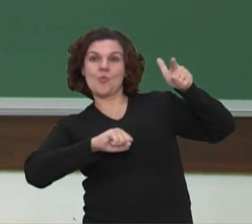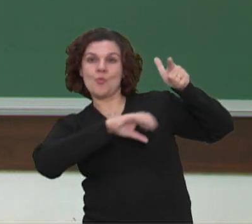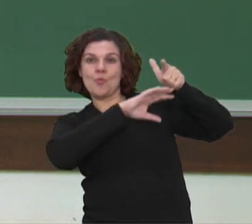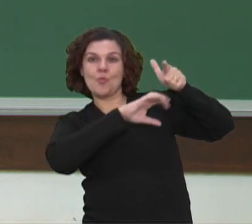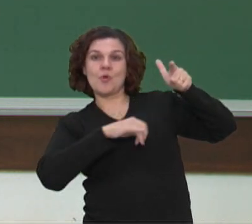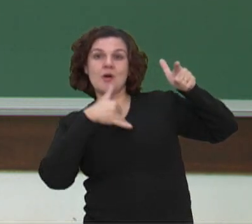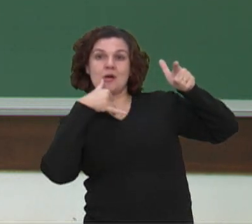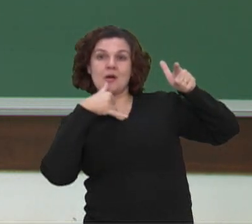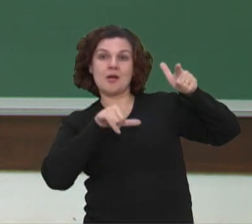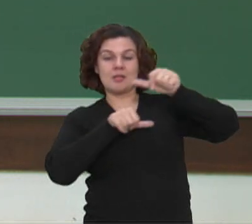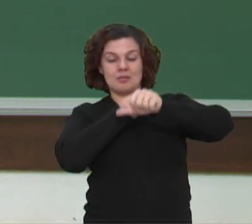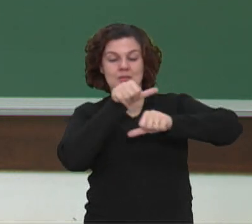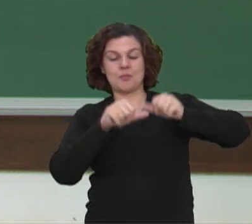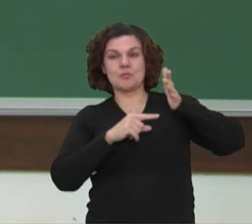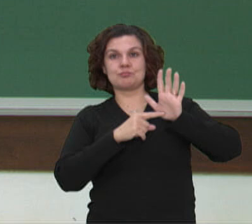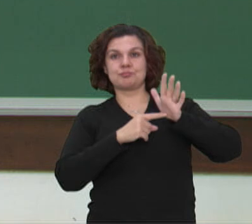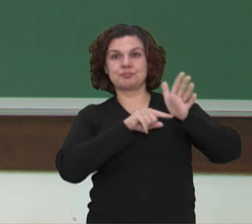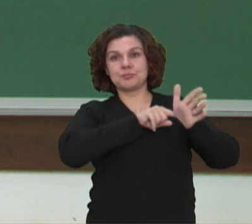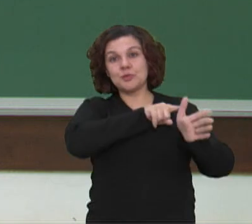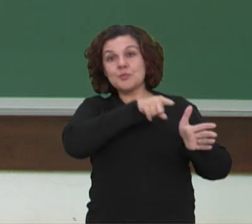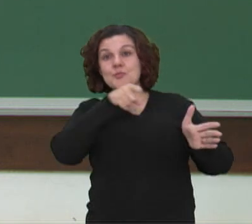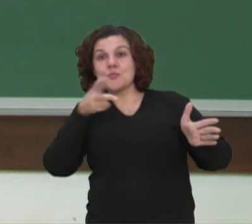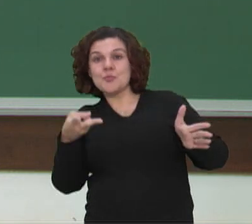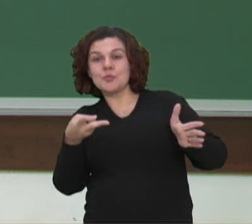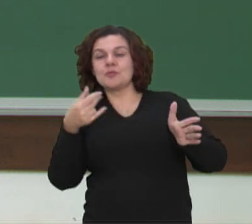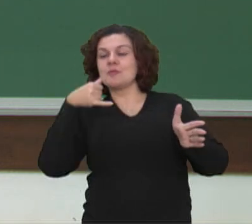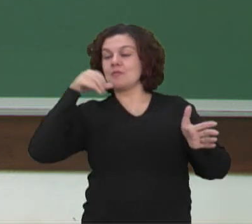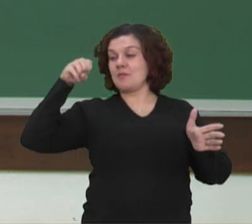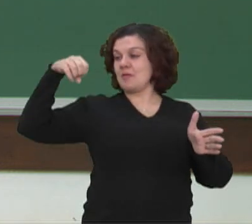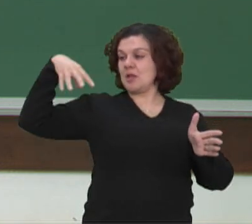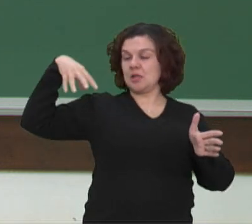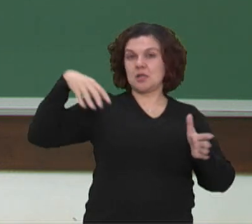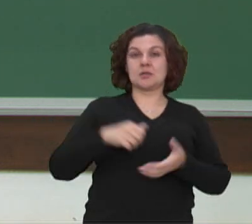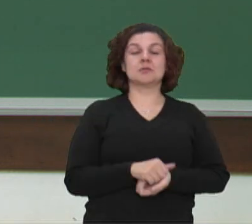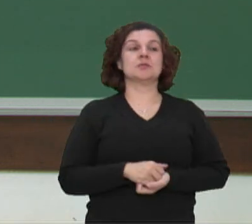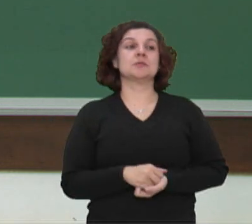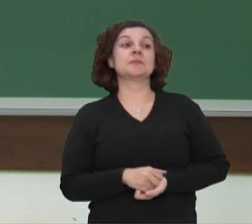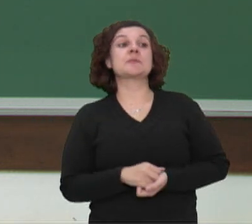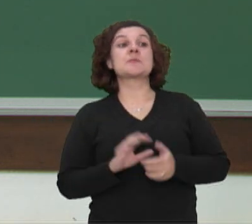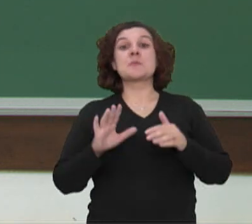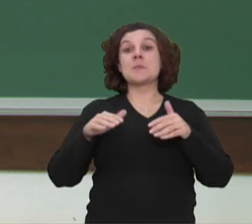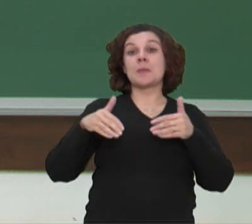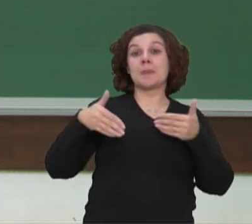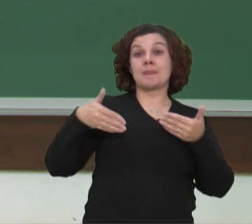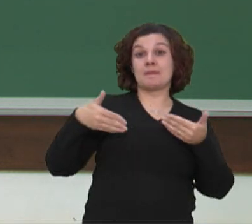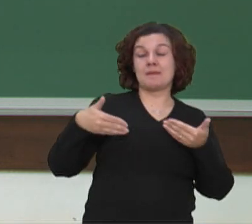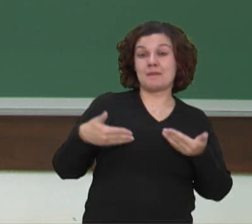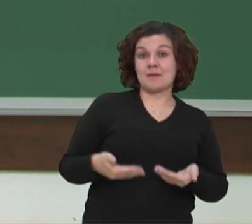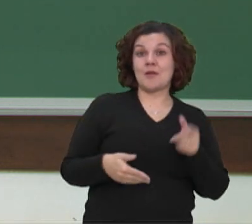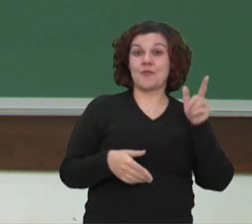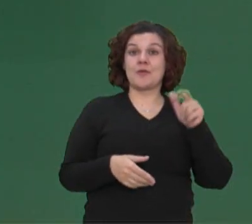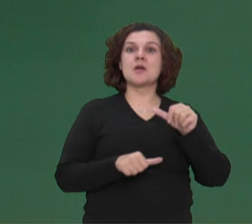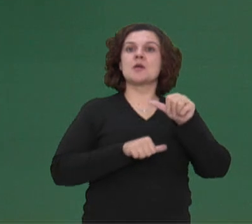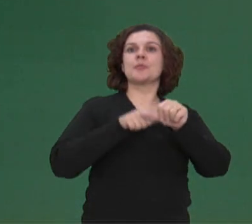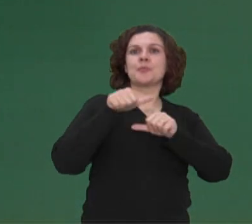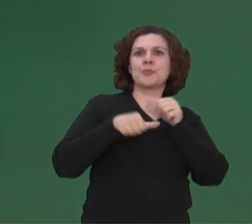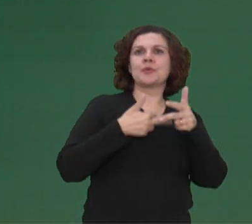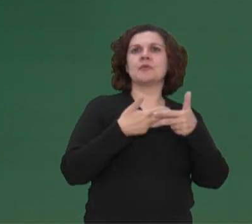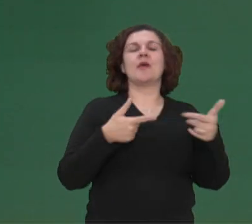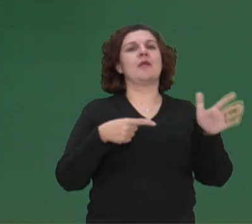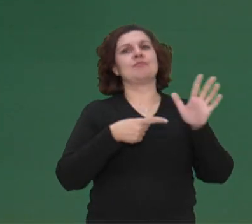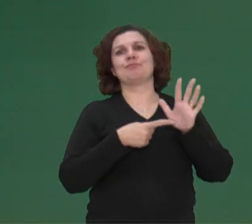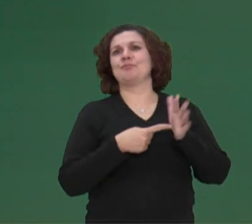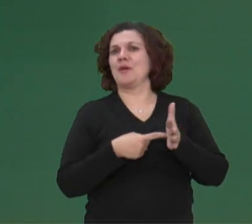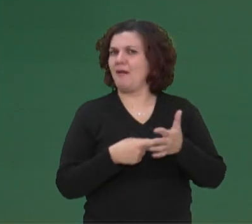captação da energia solar, da energia do sol, né, e transforma numa energia motriz para que se movimente